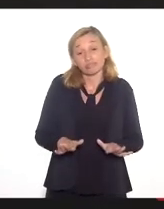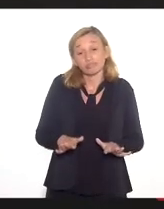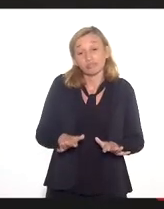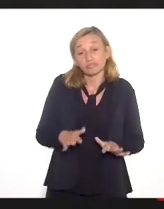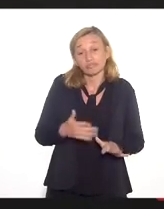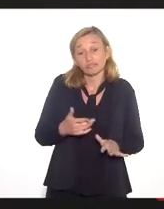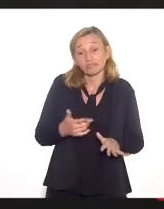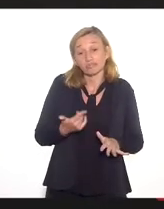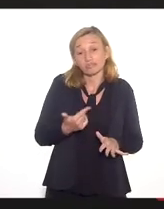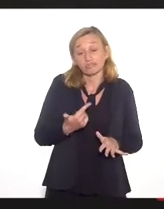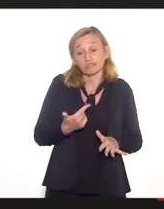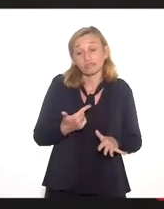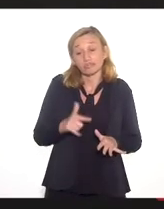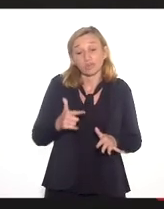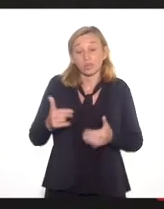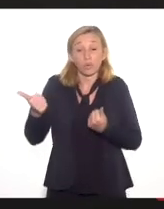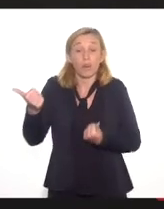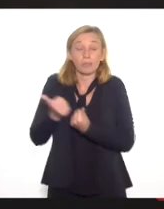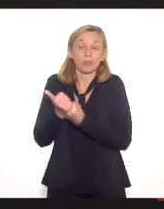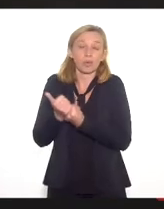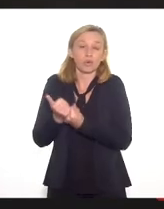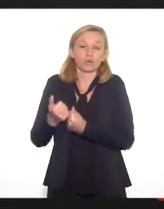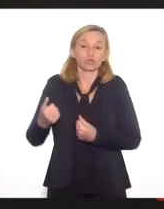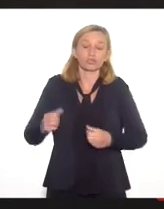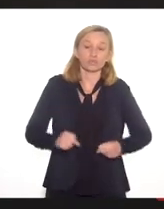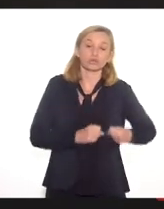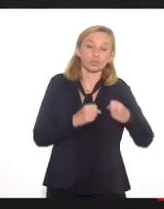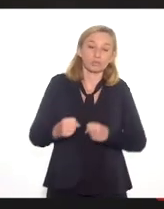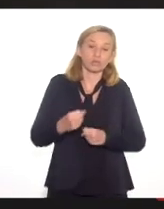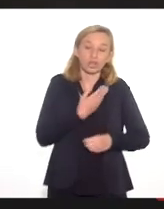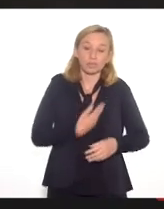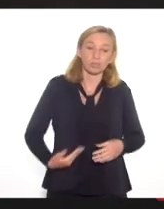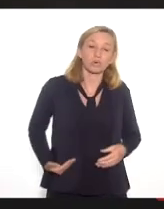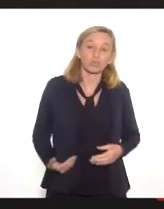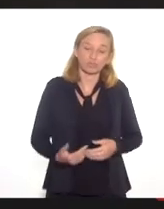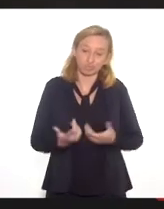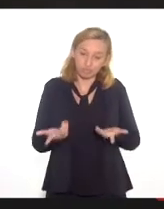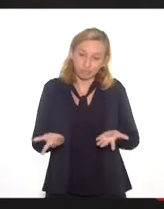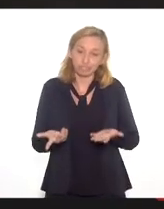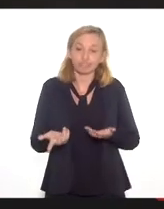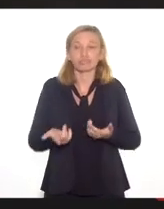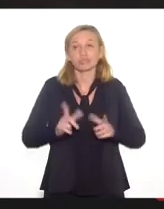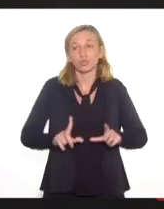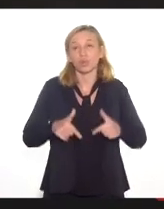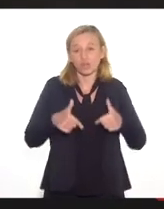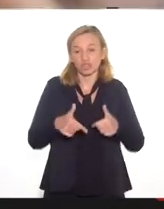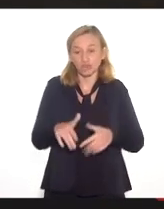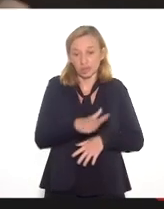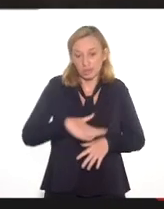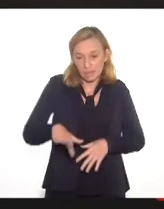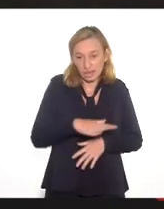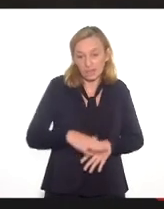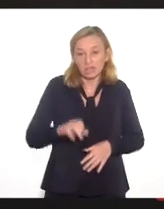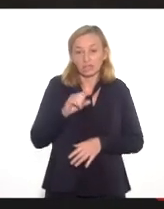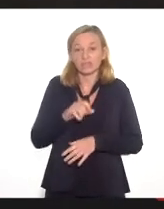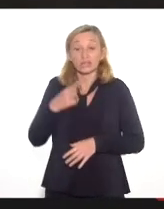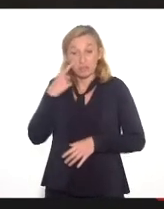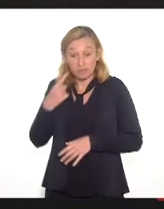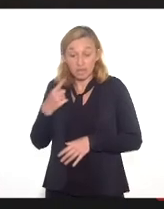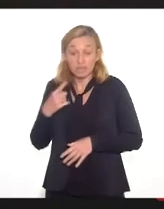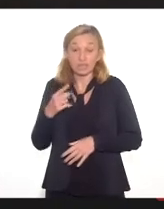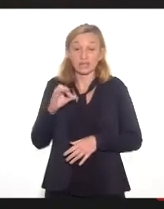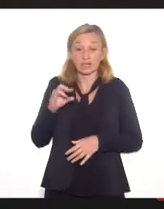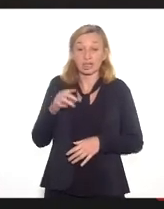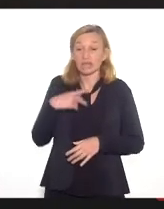ferramental do poder público e sem a vontade do poder público de atuação nessa área como se viu na declaração do Ajo Mar